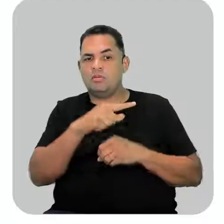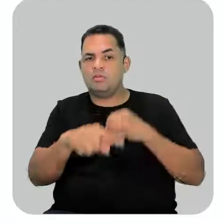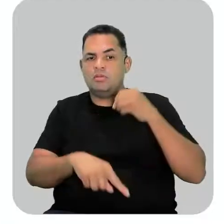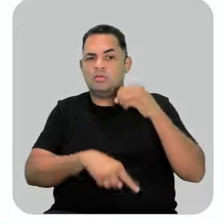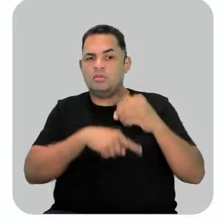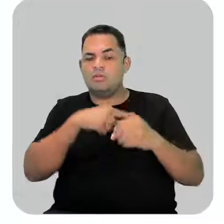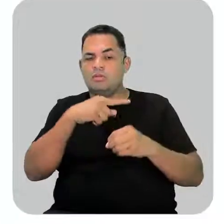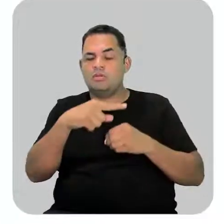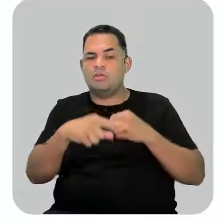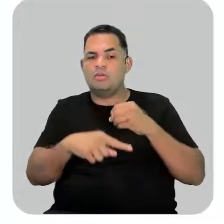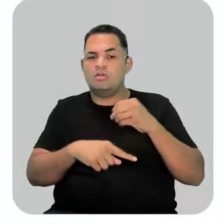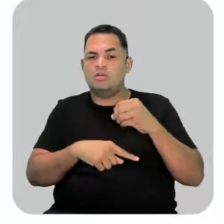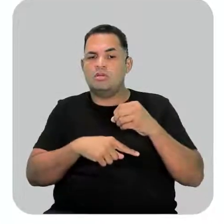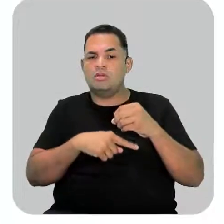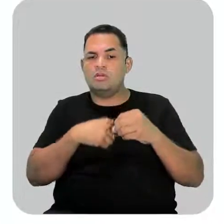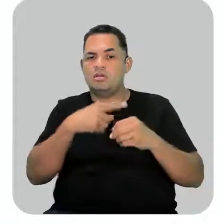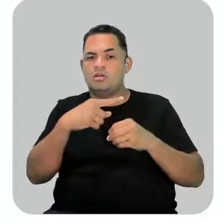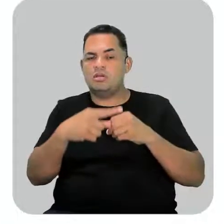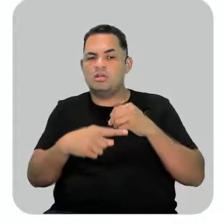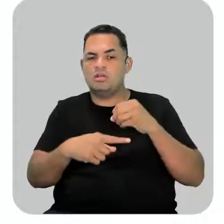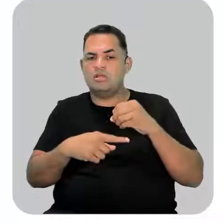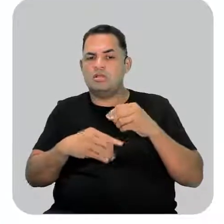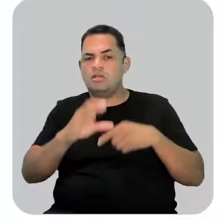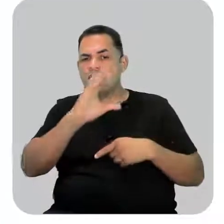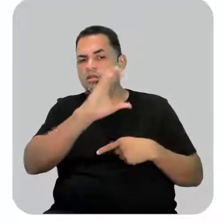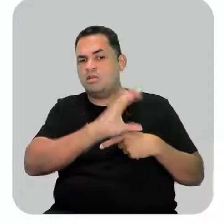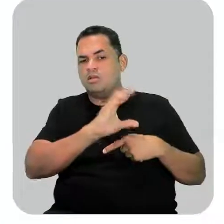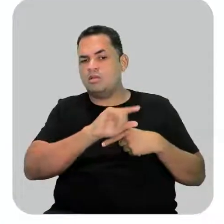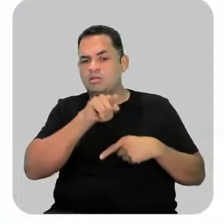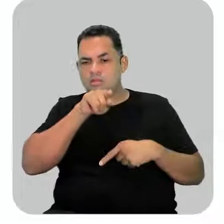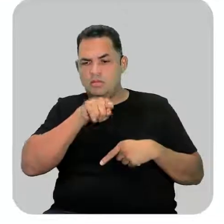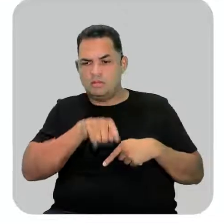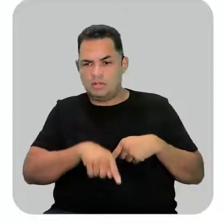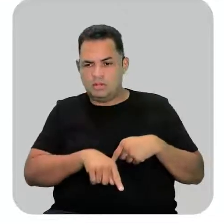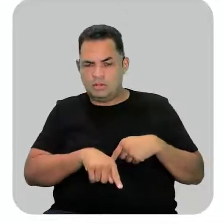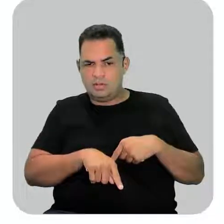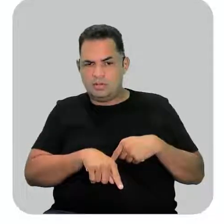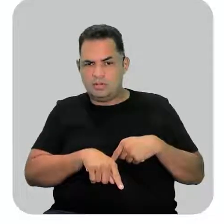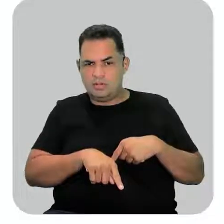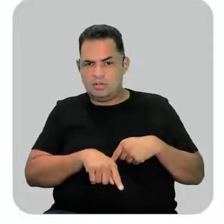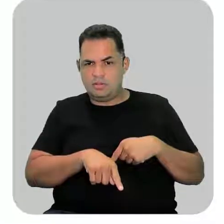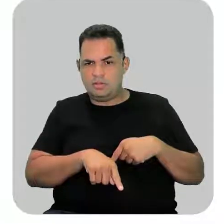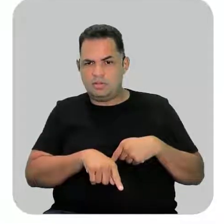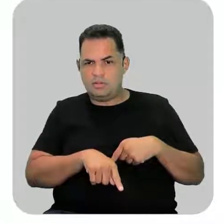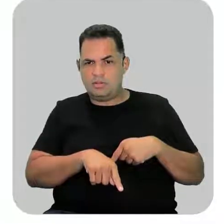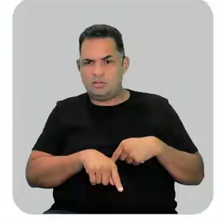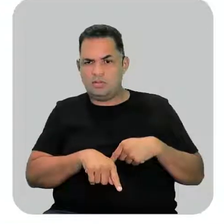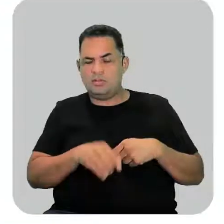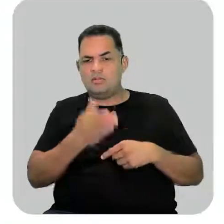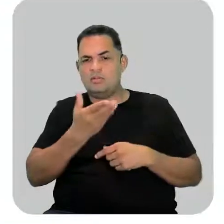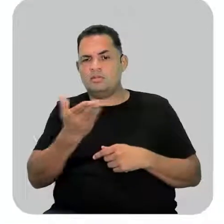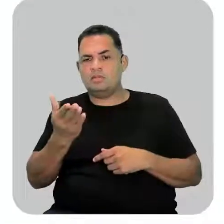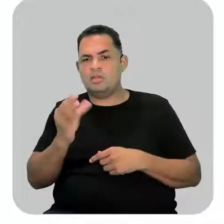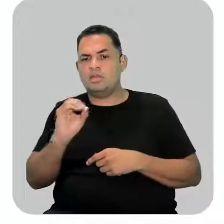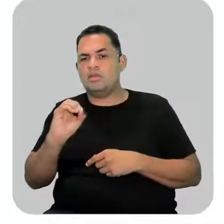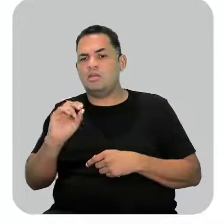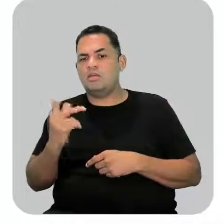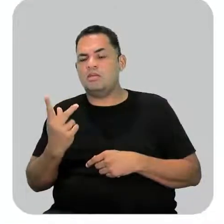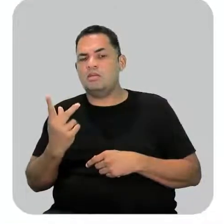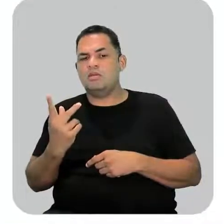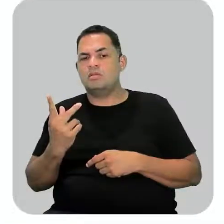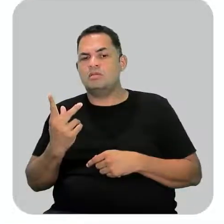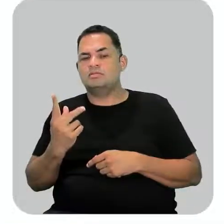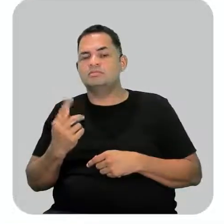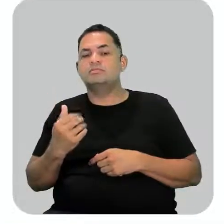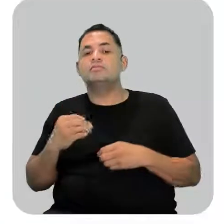carbono. Se for essa aqui para baixo, ó, vai seguir o mesmo padrão, contemplando a hidroxila.